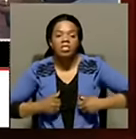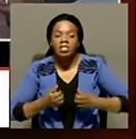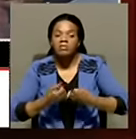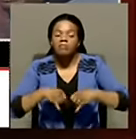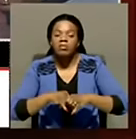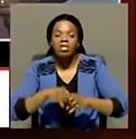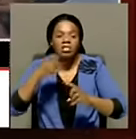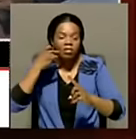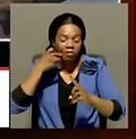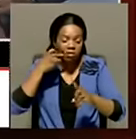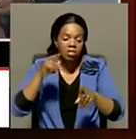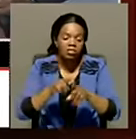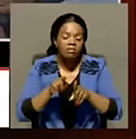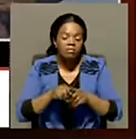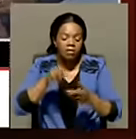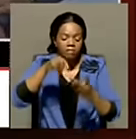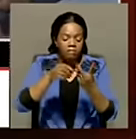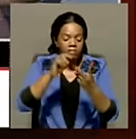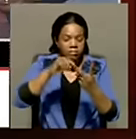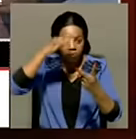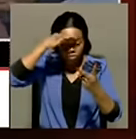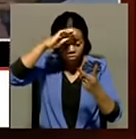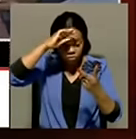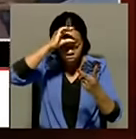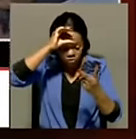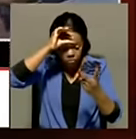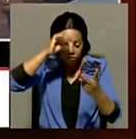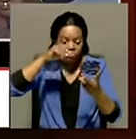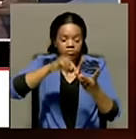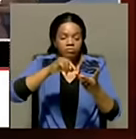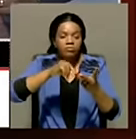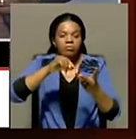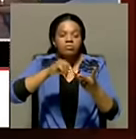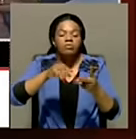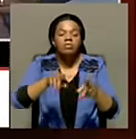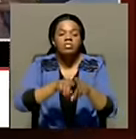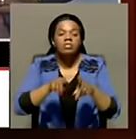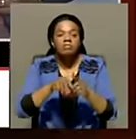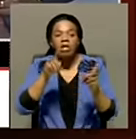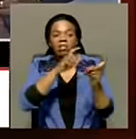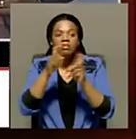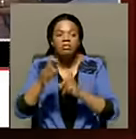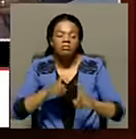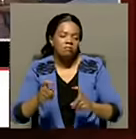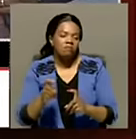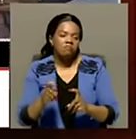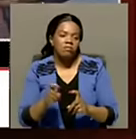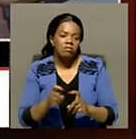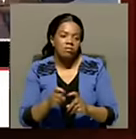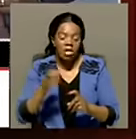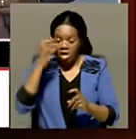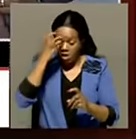do Congo e também a Zâmbia. Já também aqui foi noticiado que os norte-americanos